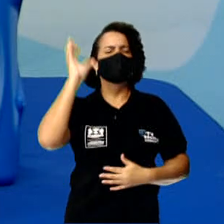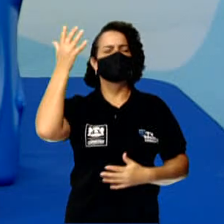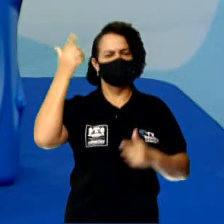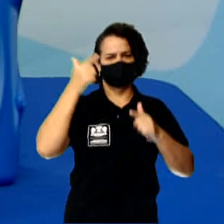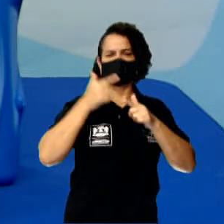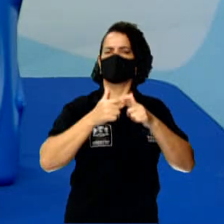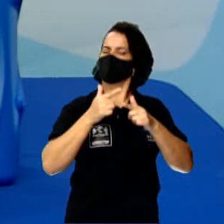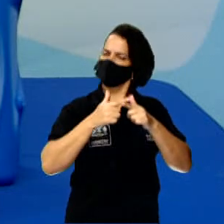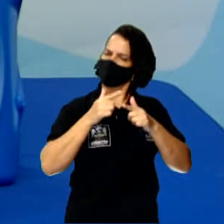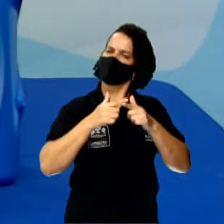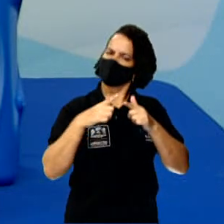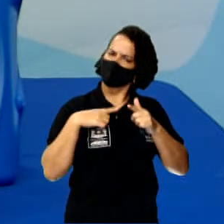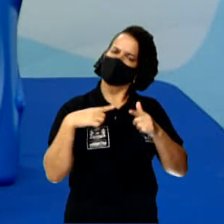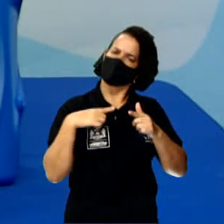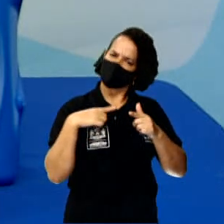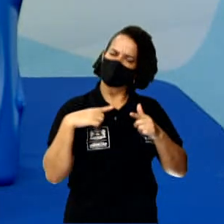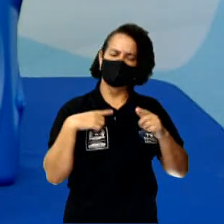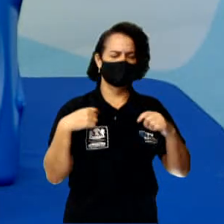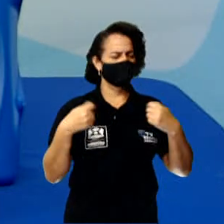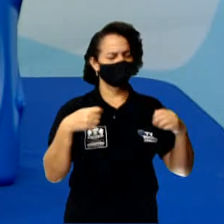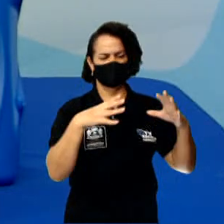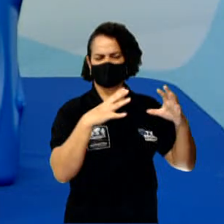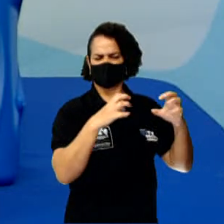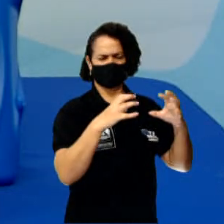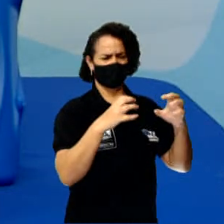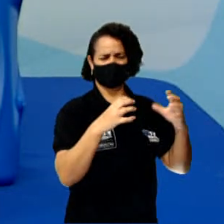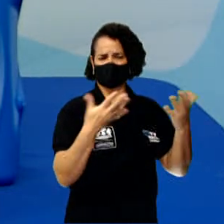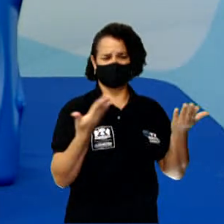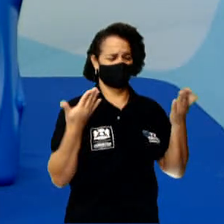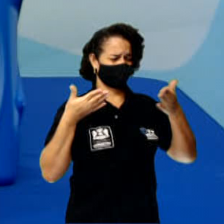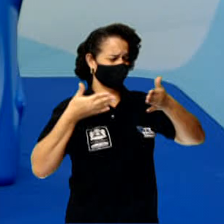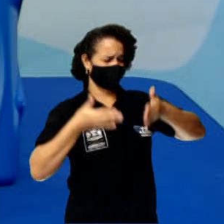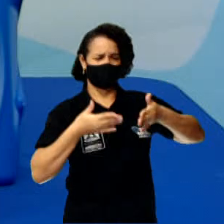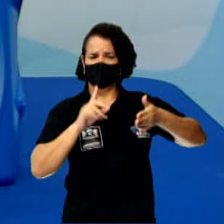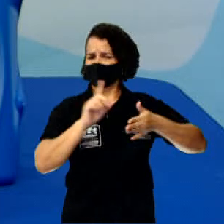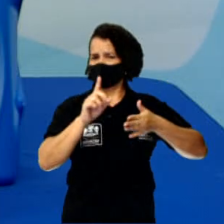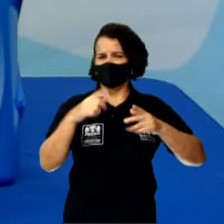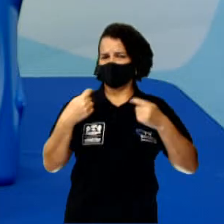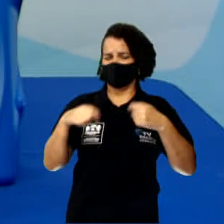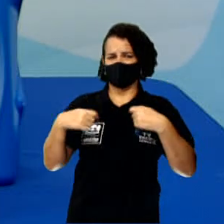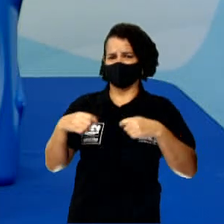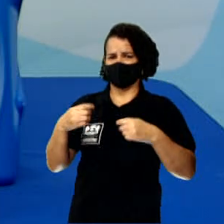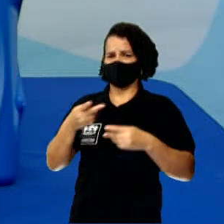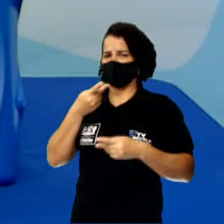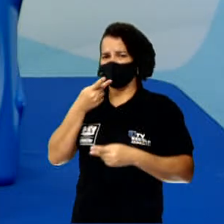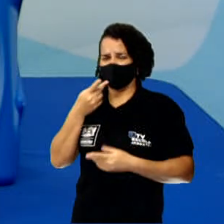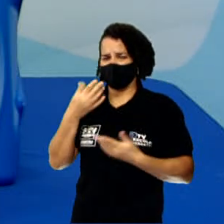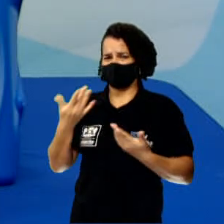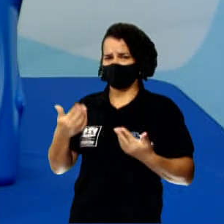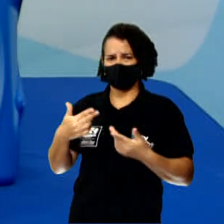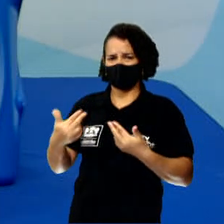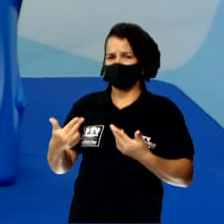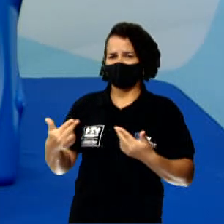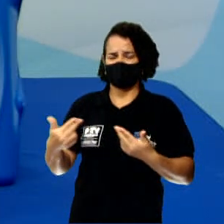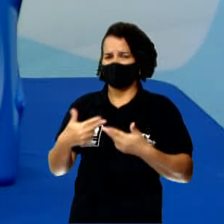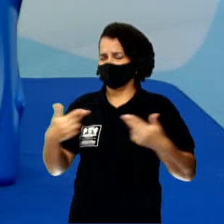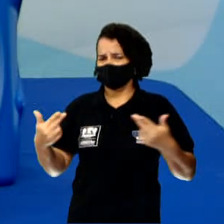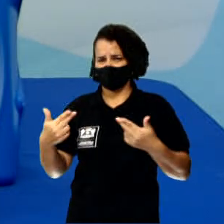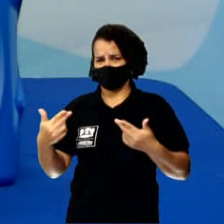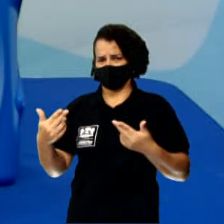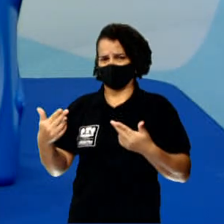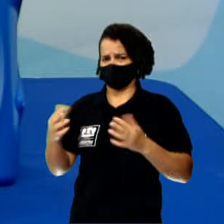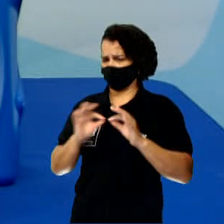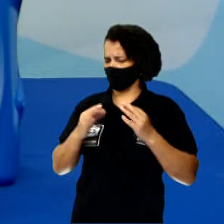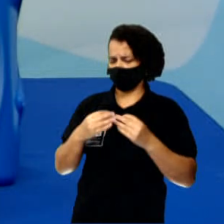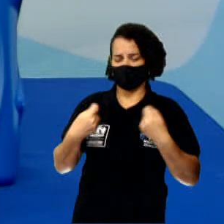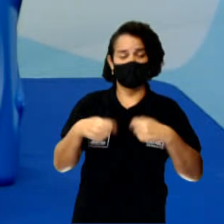problemas há. Não precisa brigar, não precisa chateação, dizer coisa com a prima, com o colega, imagina então. Meninas,